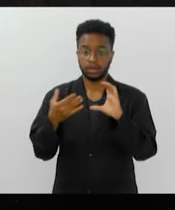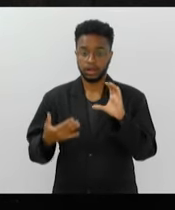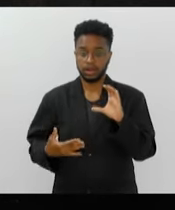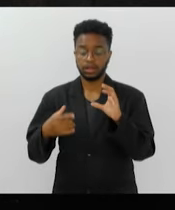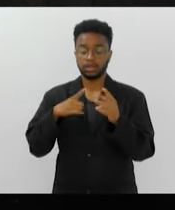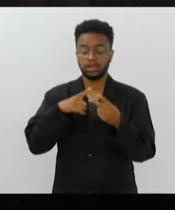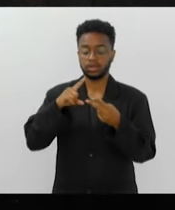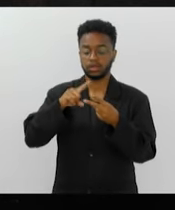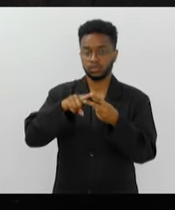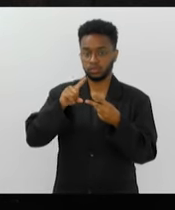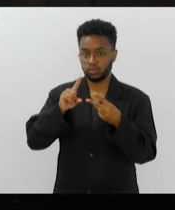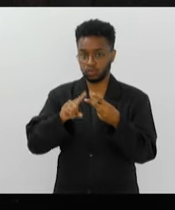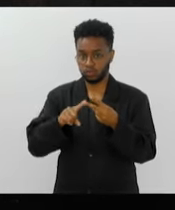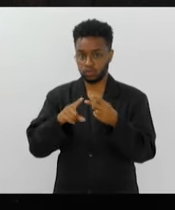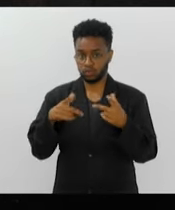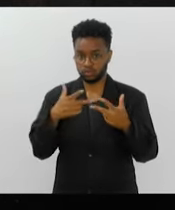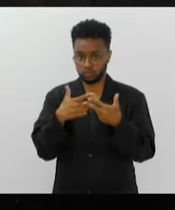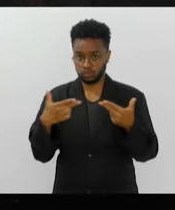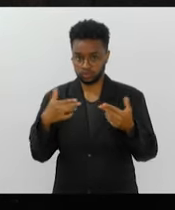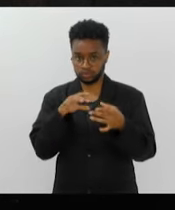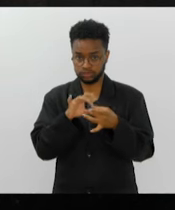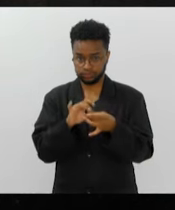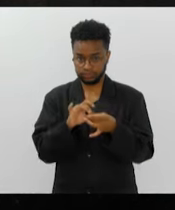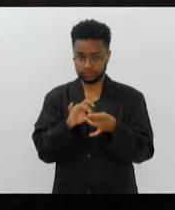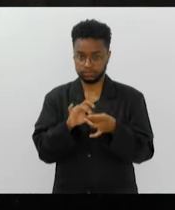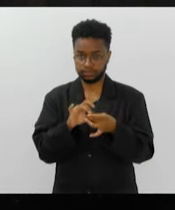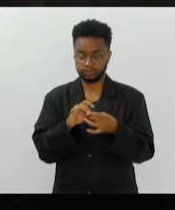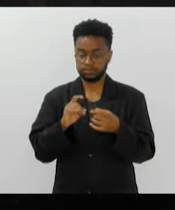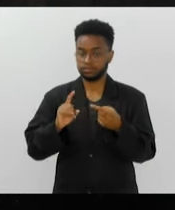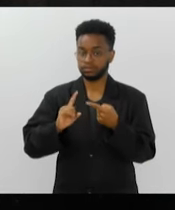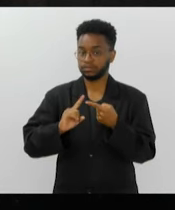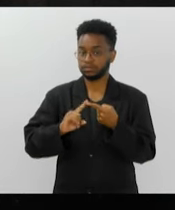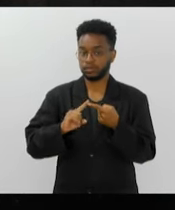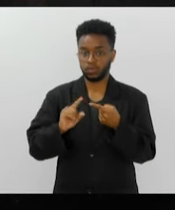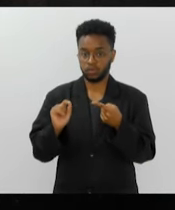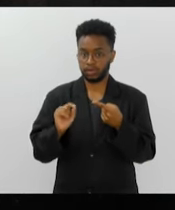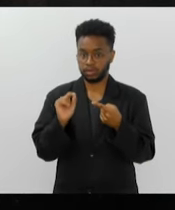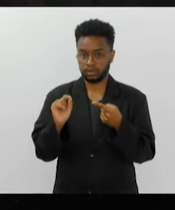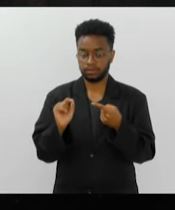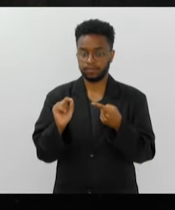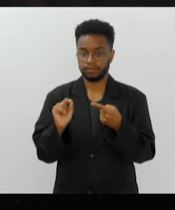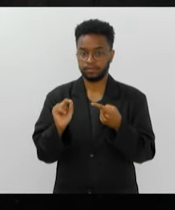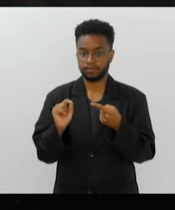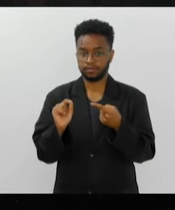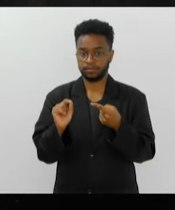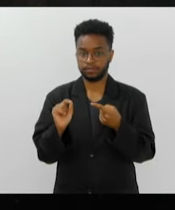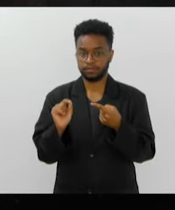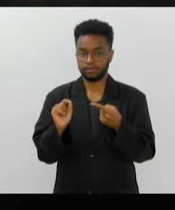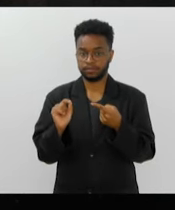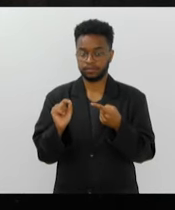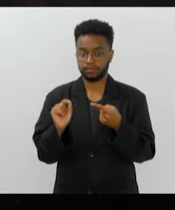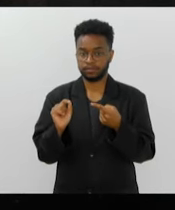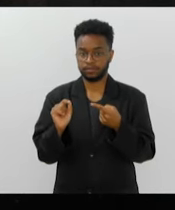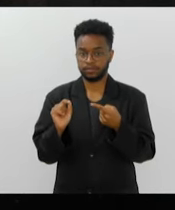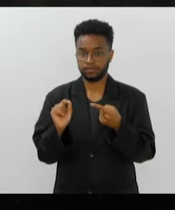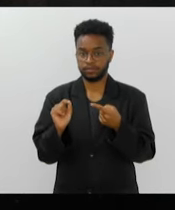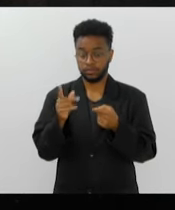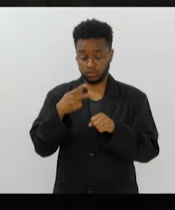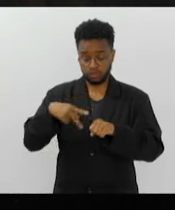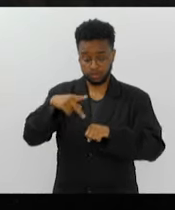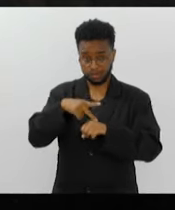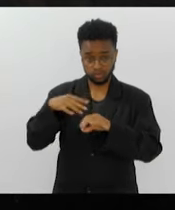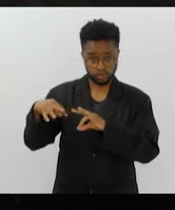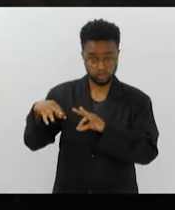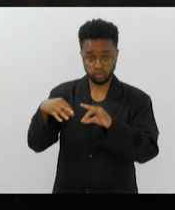questões adjacentes que é você ter em todos os países